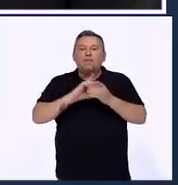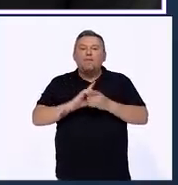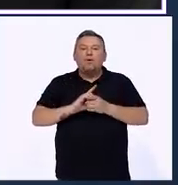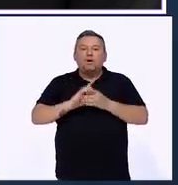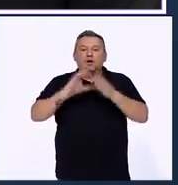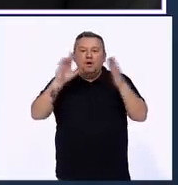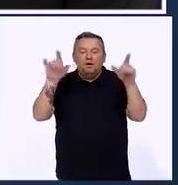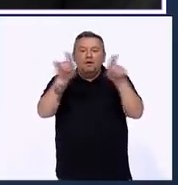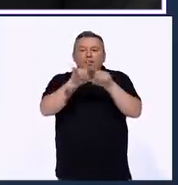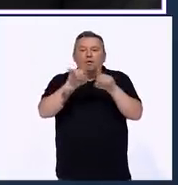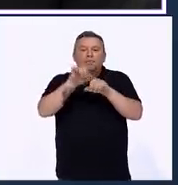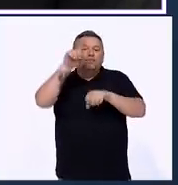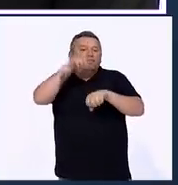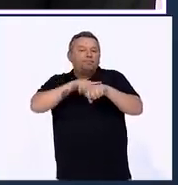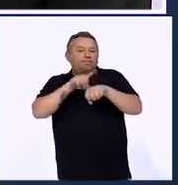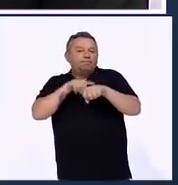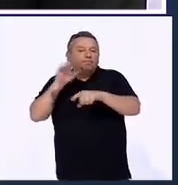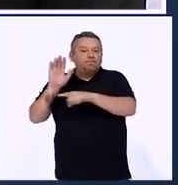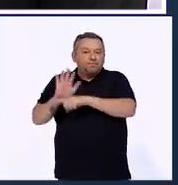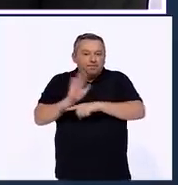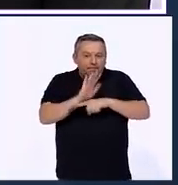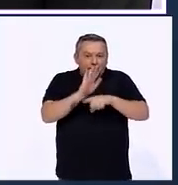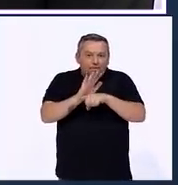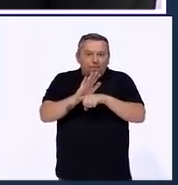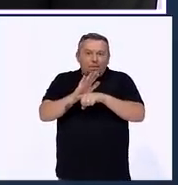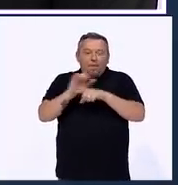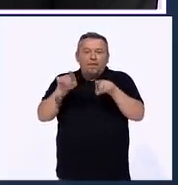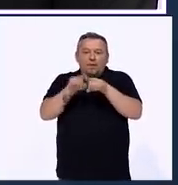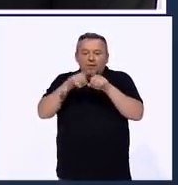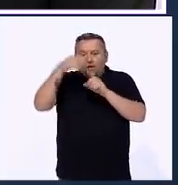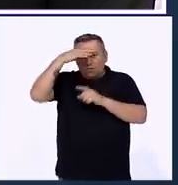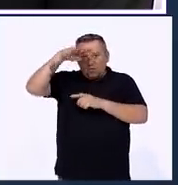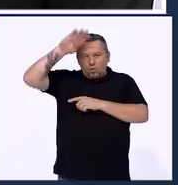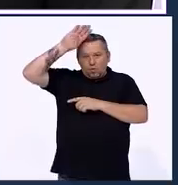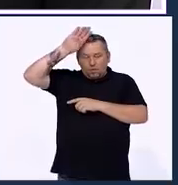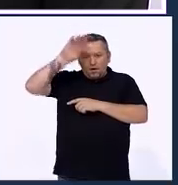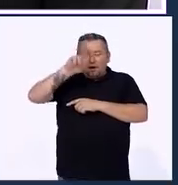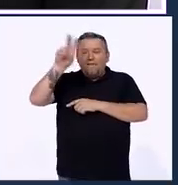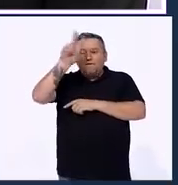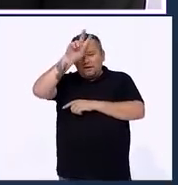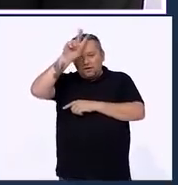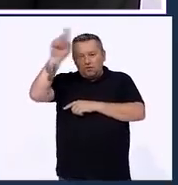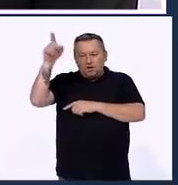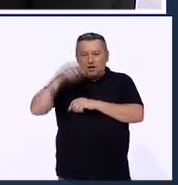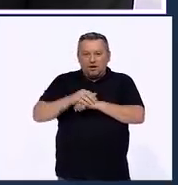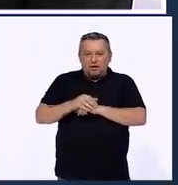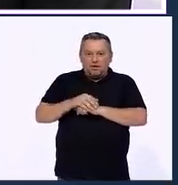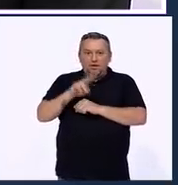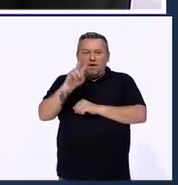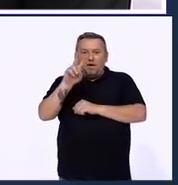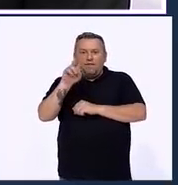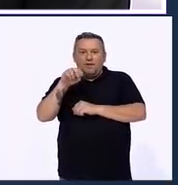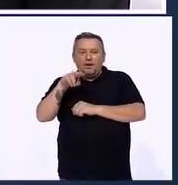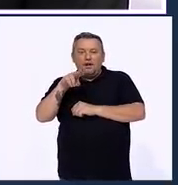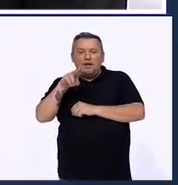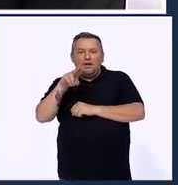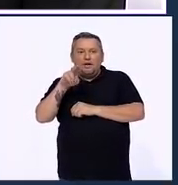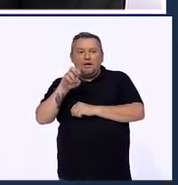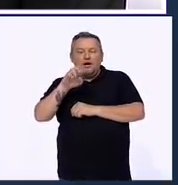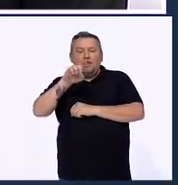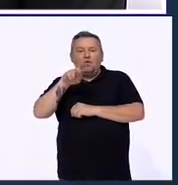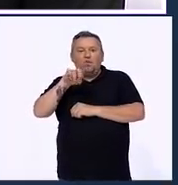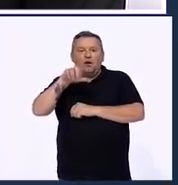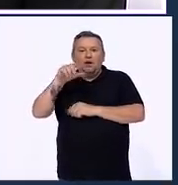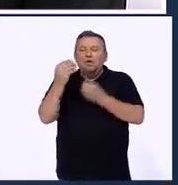principalmente no momento em que apoia regimes como o de Cuba e como o da Venezuela. Qual vai ser, num eventual governo Haddad, a posição do